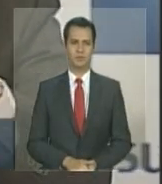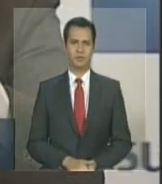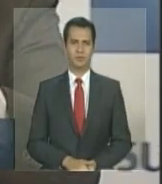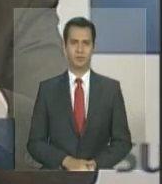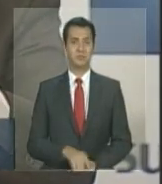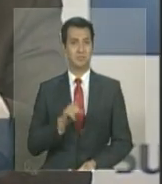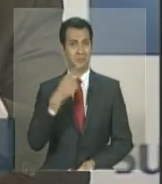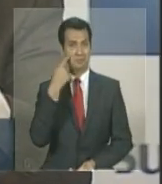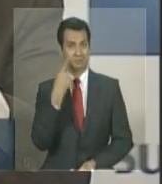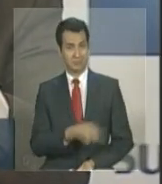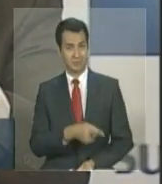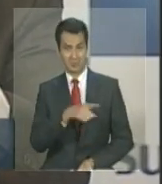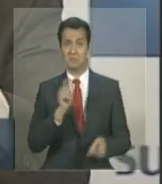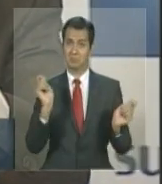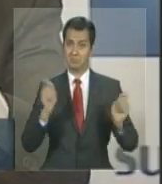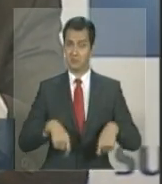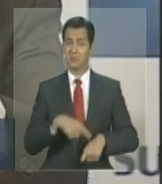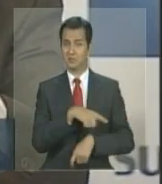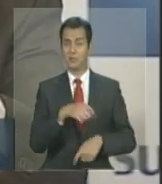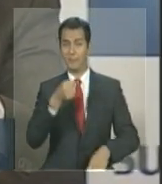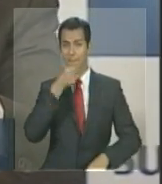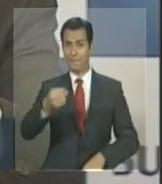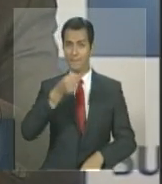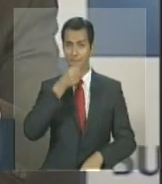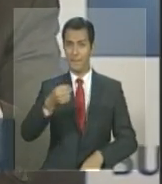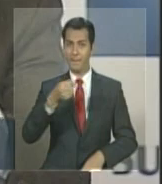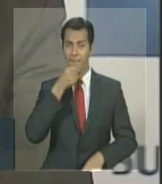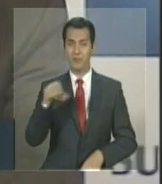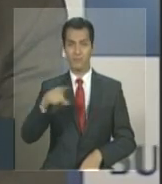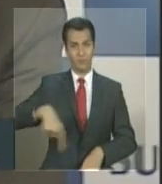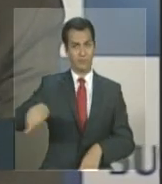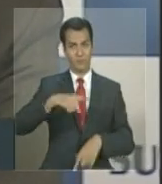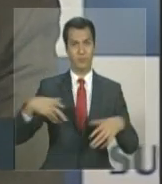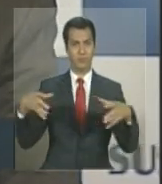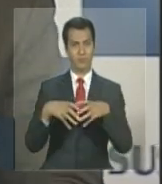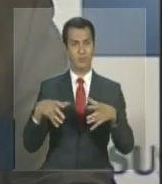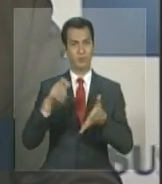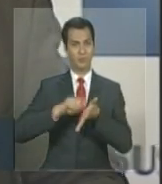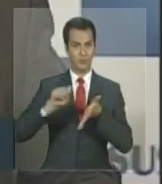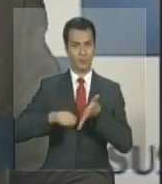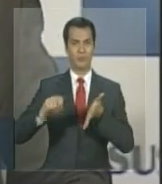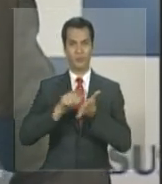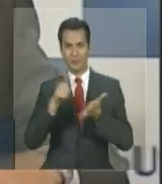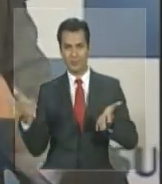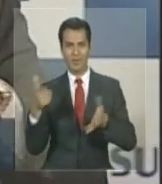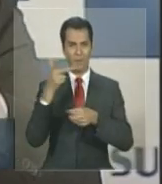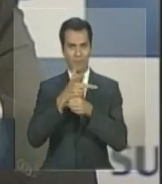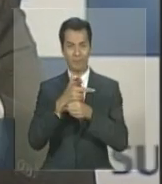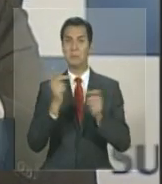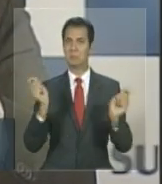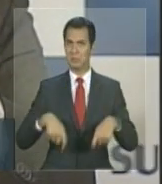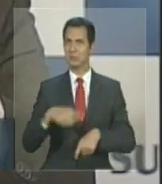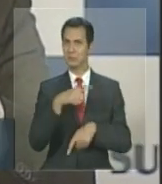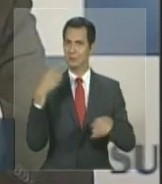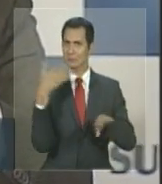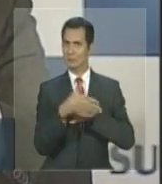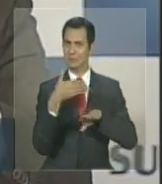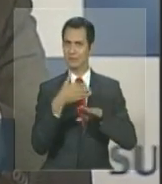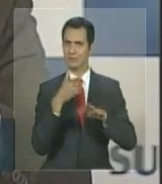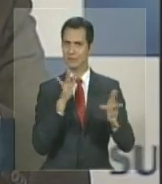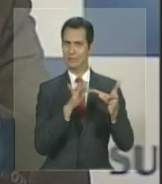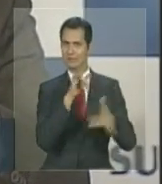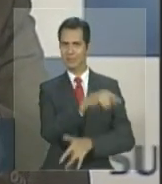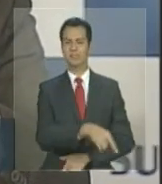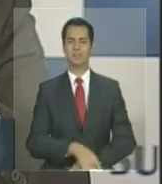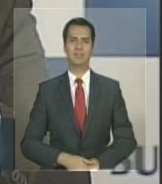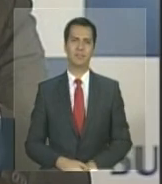né? Ele está disposto a dar entrevista todo dia aí para falar com jornalistas, então vocês vão. Queria agradecer a todos que estão aqui, todos os jornalistas, toda a